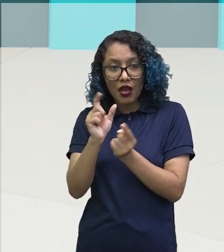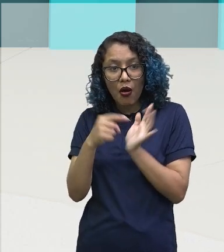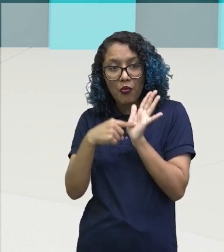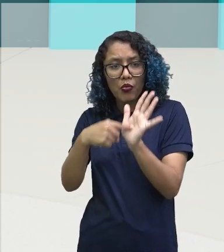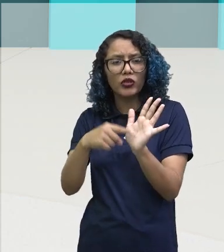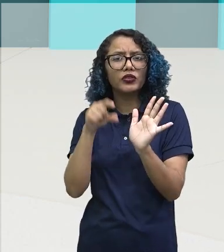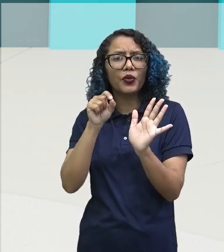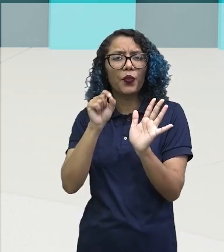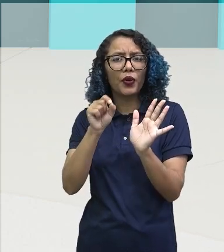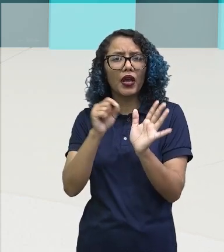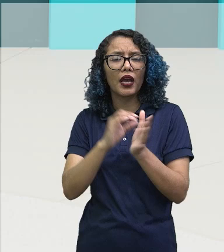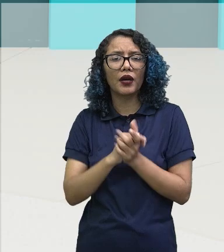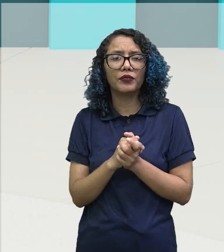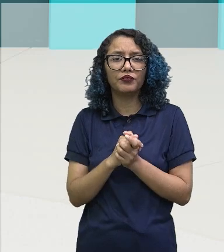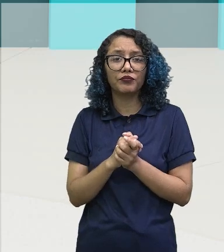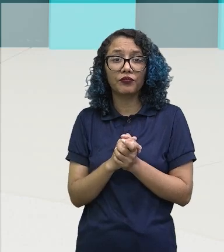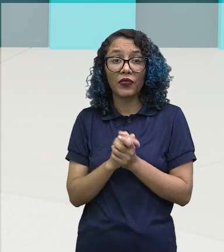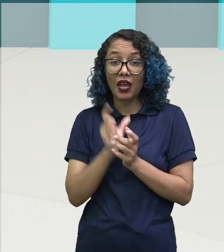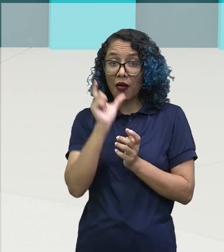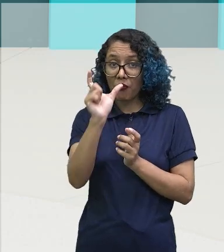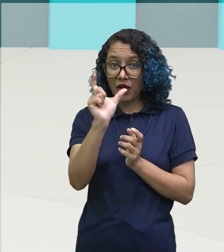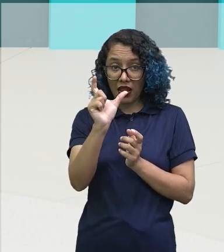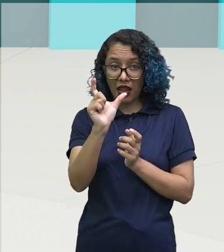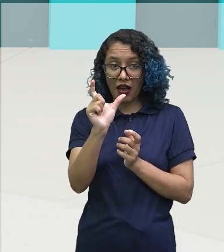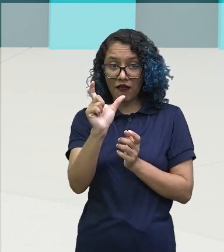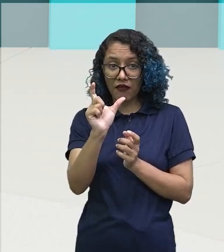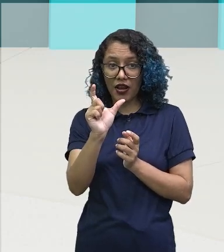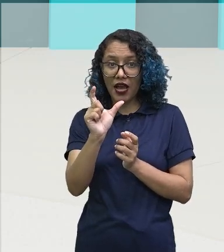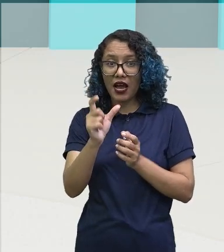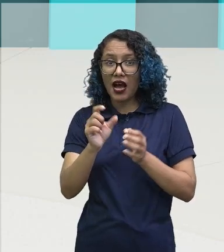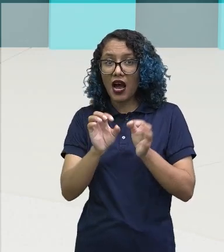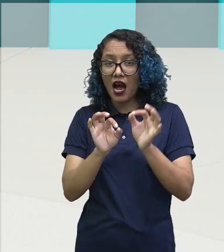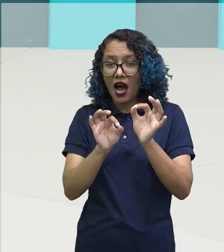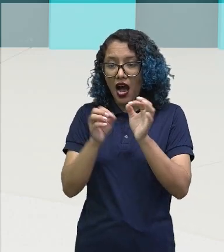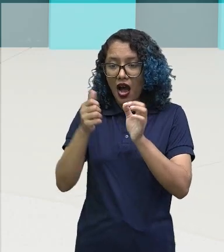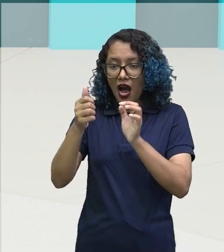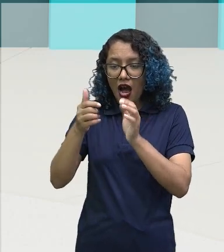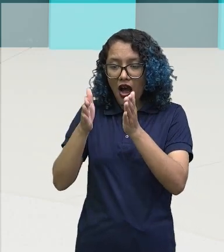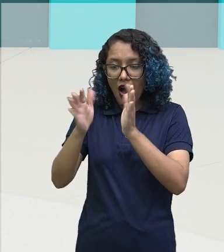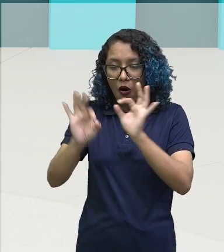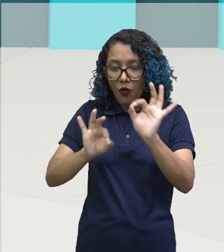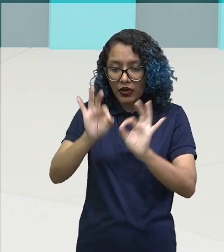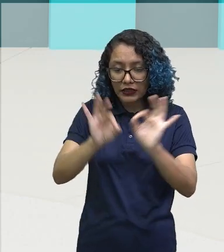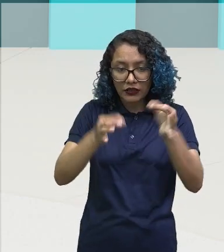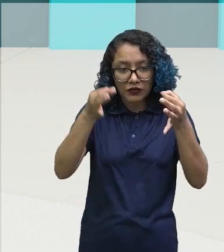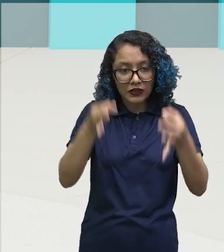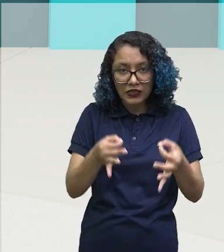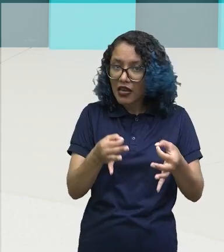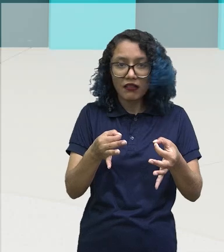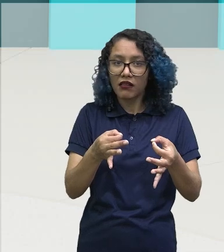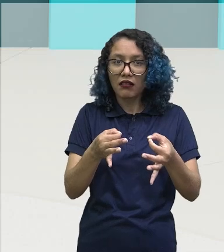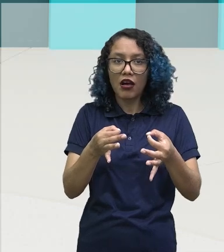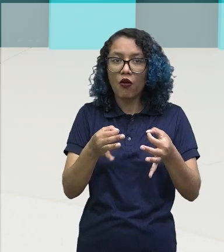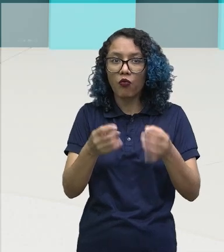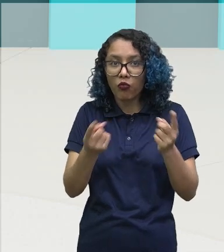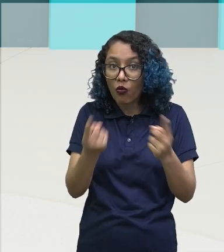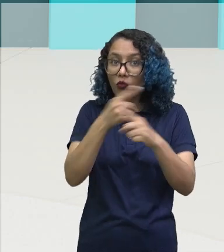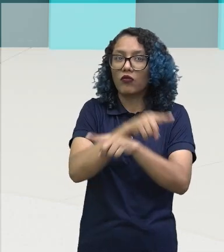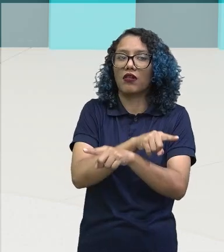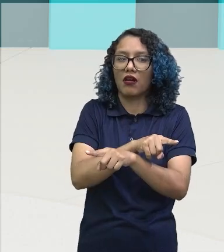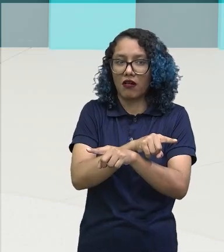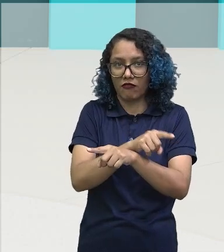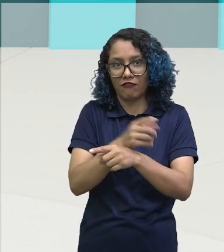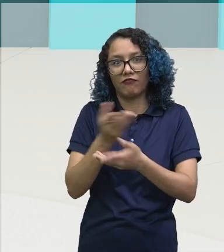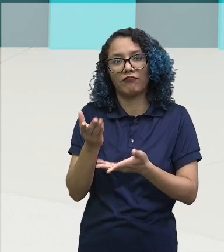esse termo ele está fora da ordem direta. Né? Ele está na ordem inversa.